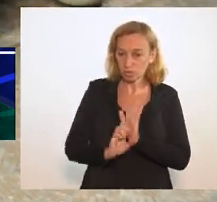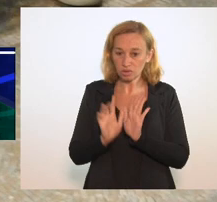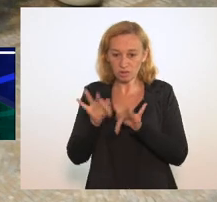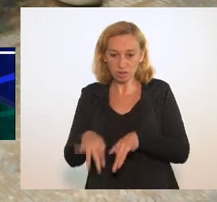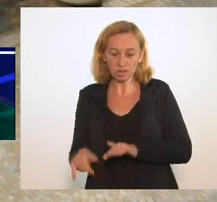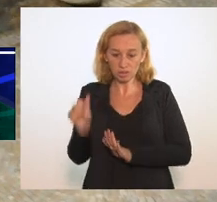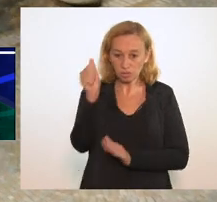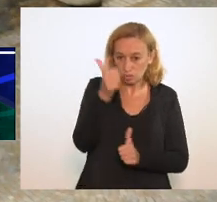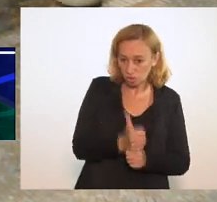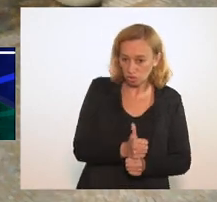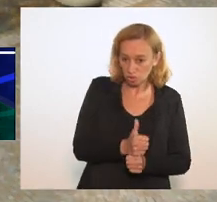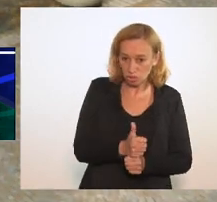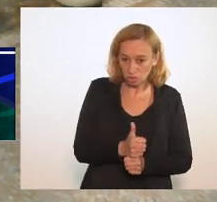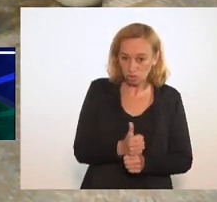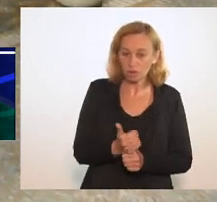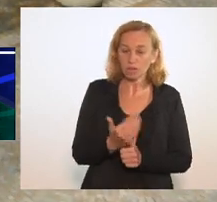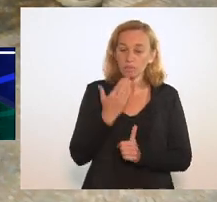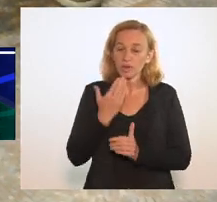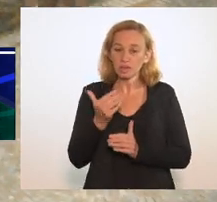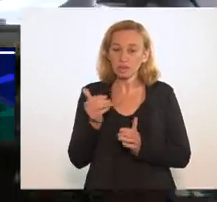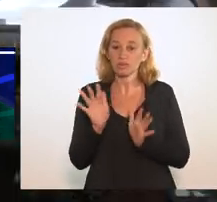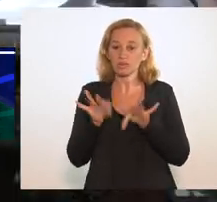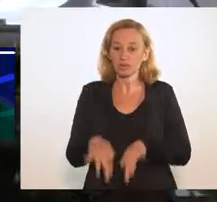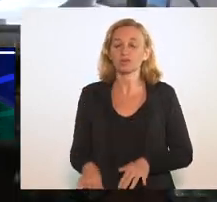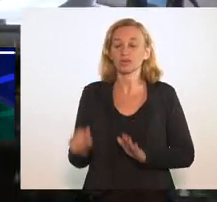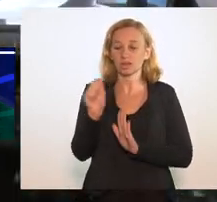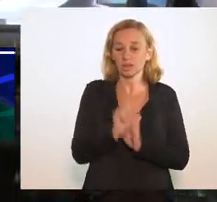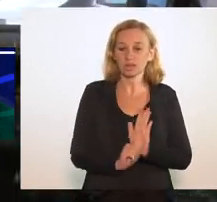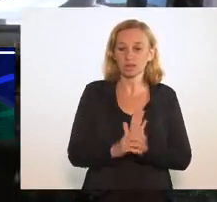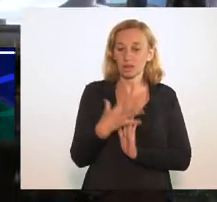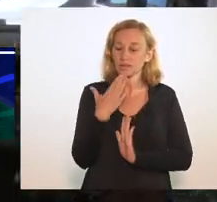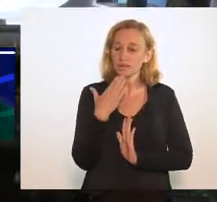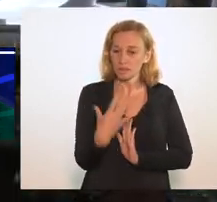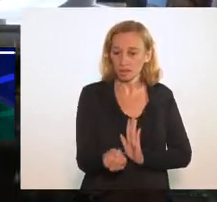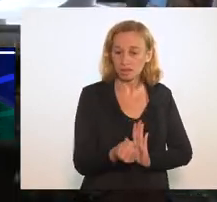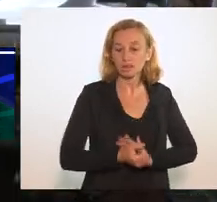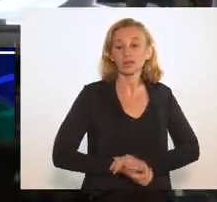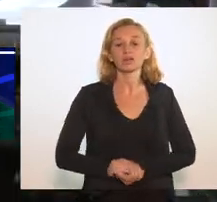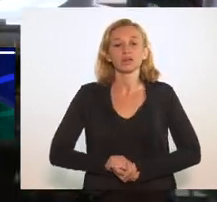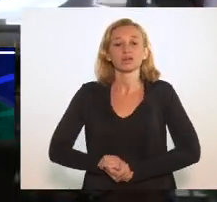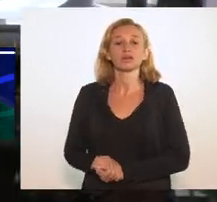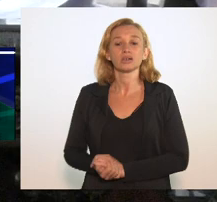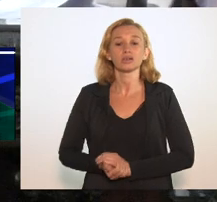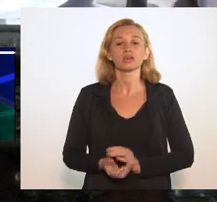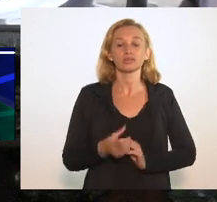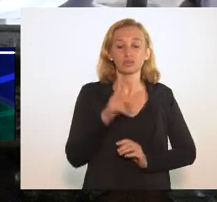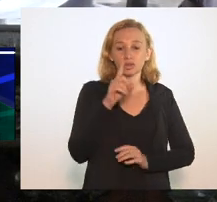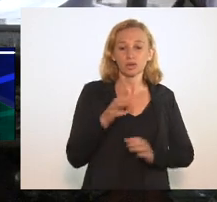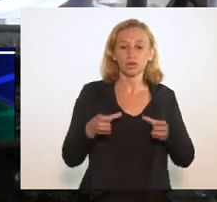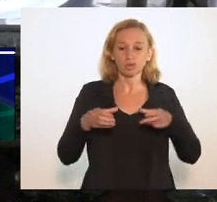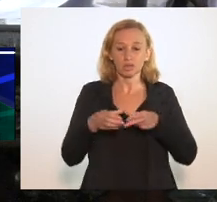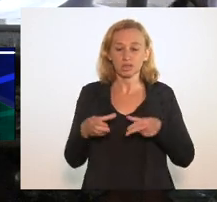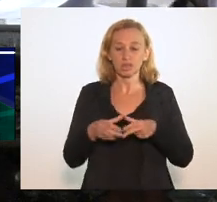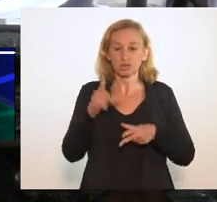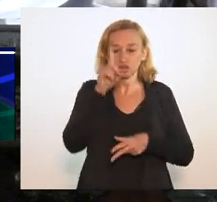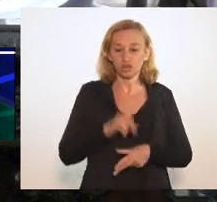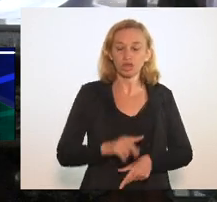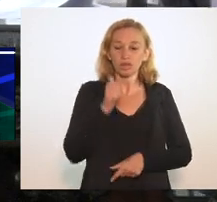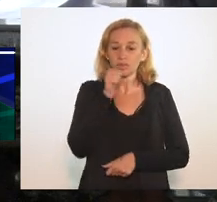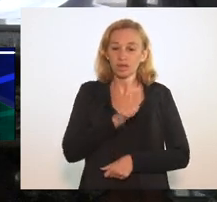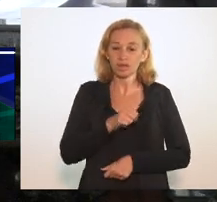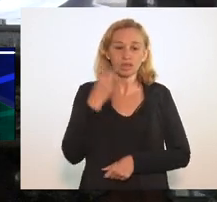o substitutivo, pedindo forma final de redação. Que a presidência defere. Pela Comissão de Defesa dos Direitos da Mulher, deputada Fermeira